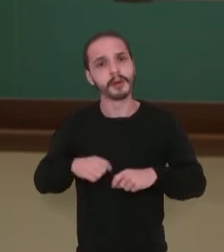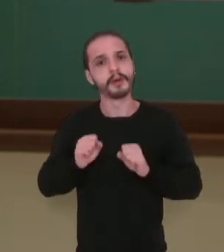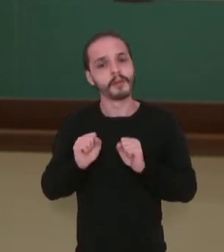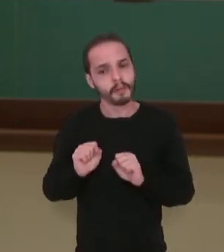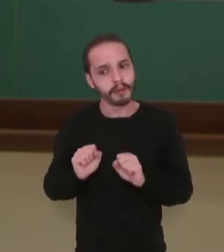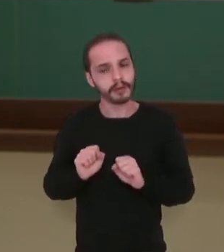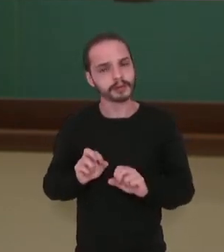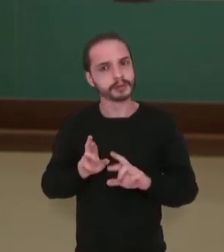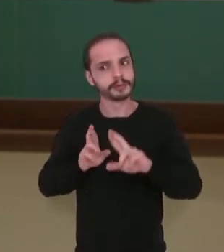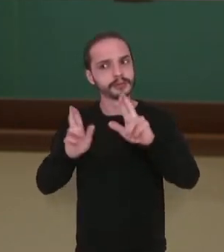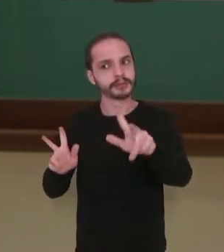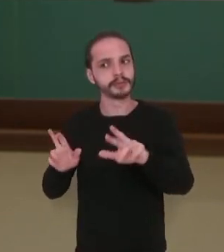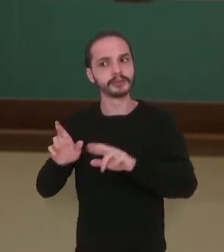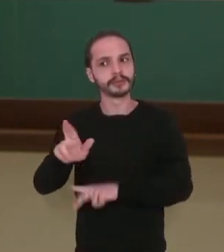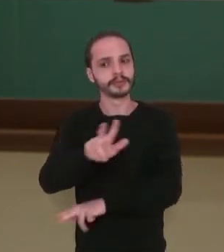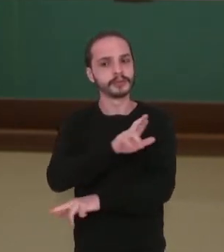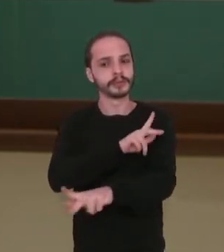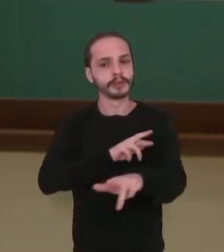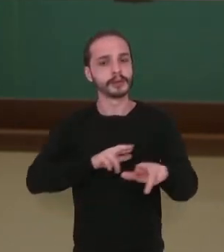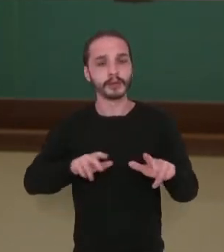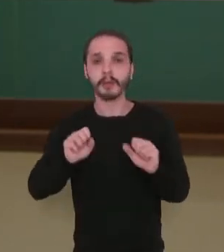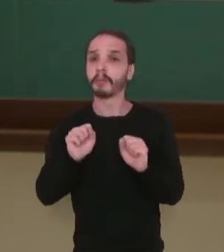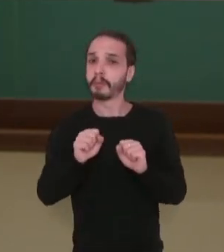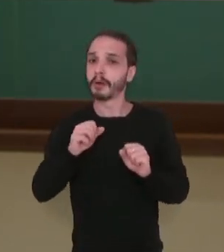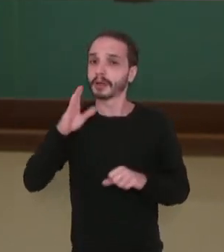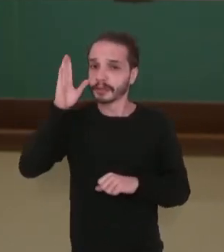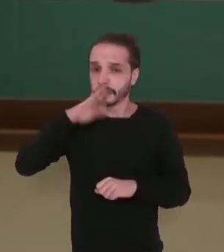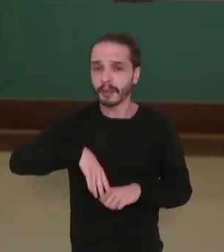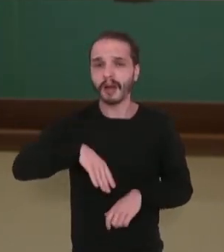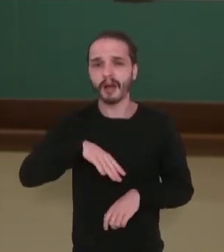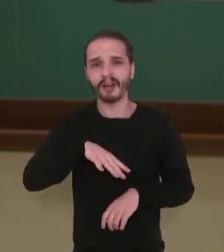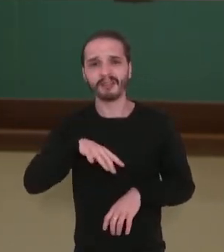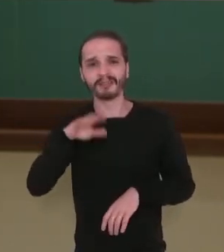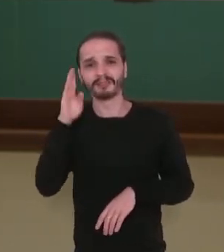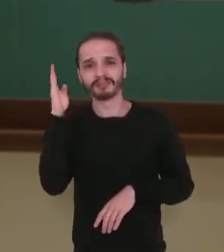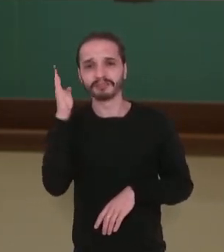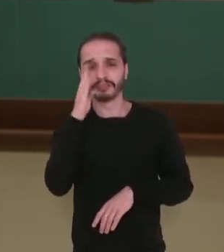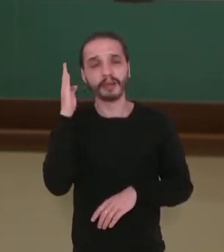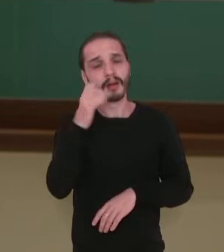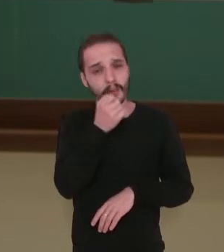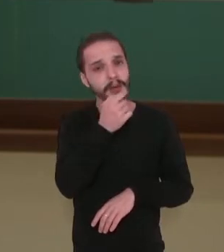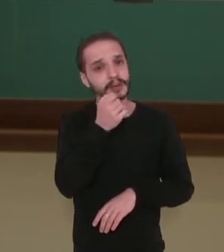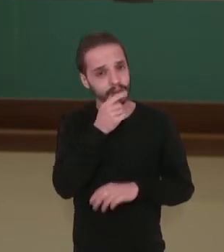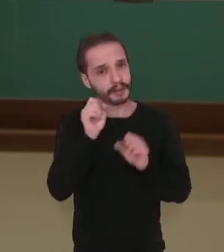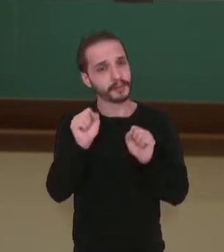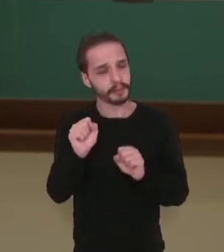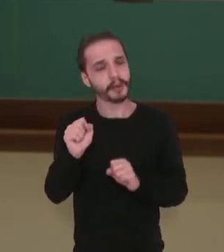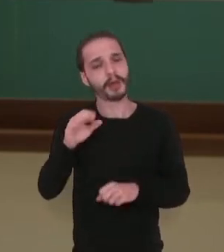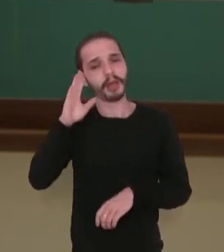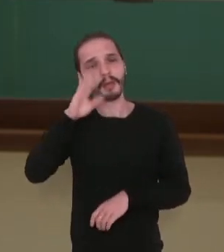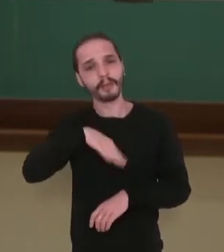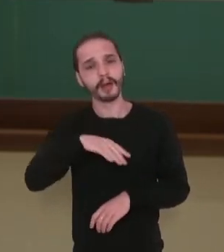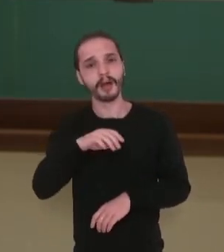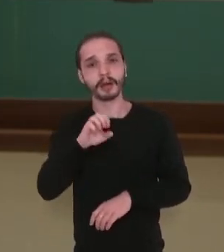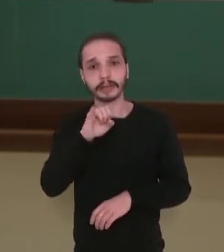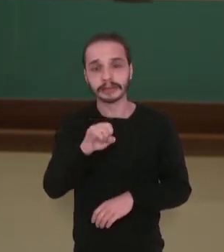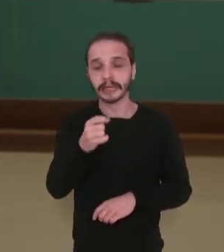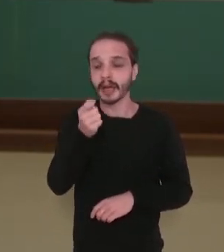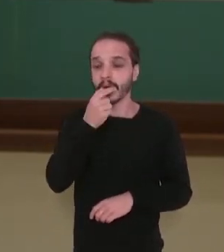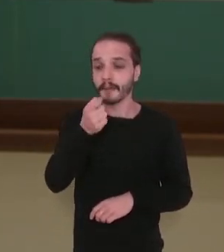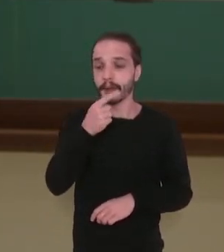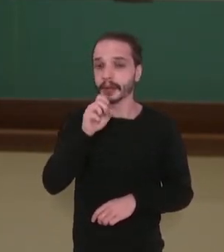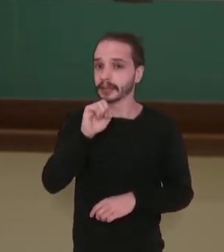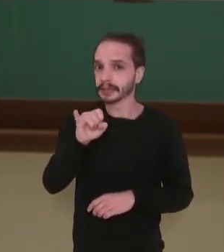reações diversas ali, podendo fazer até mal, mesmo sendo um medicamento, isso mesmo. Os remédios, quando são